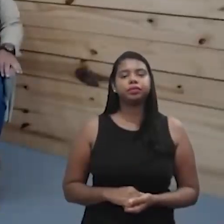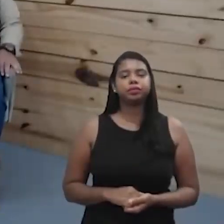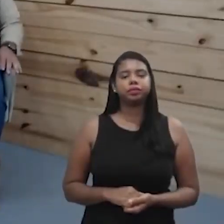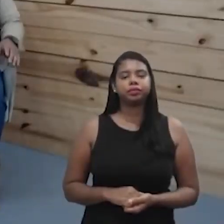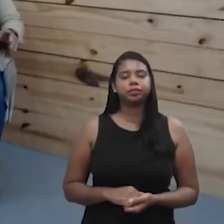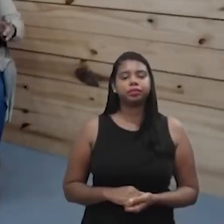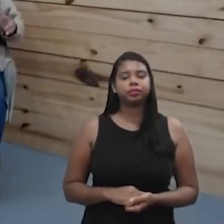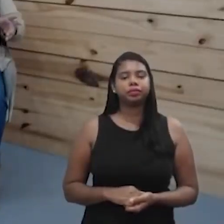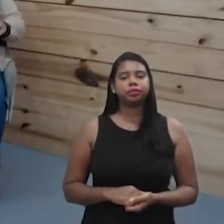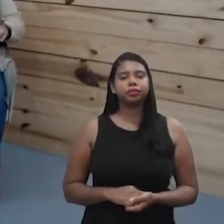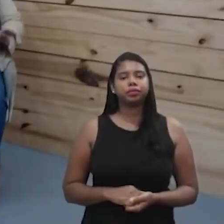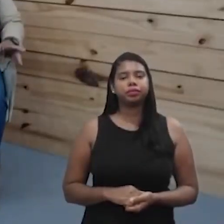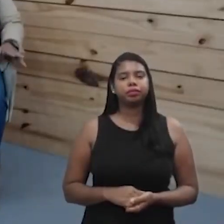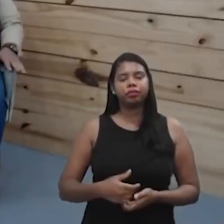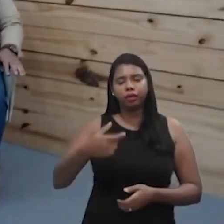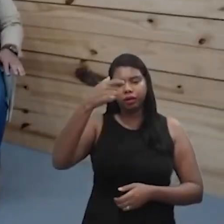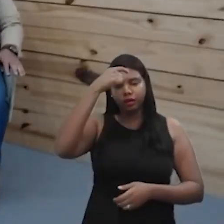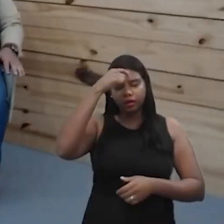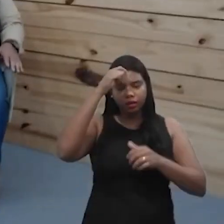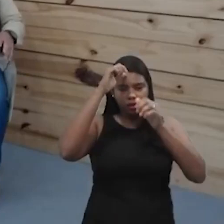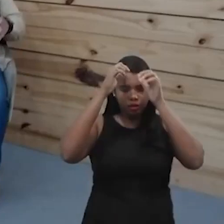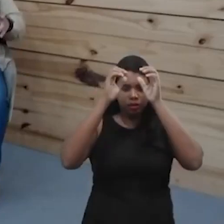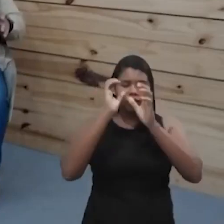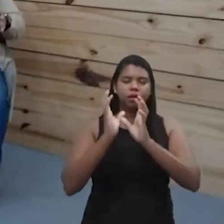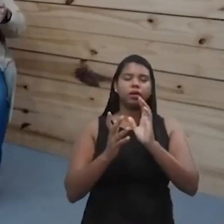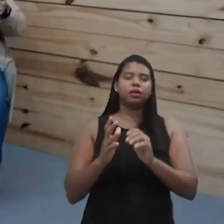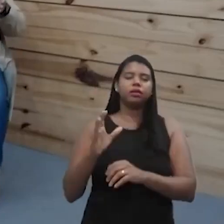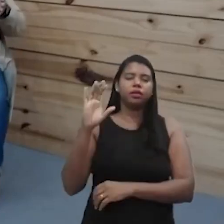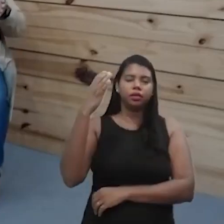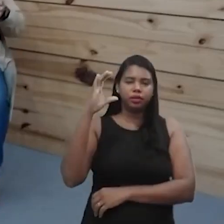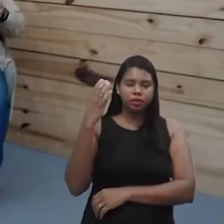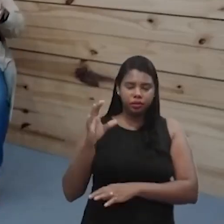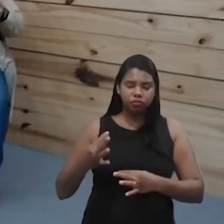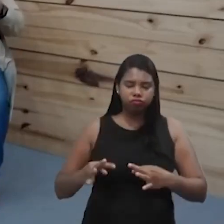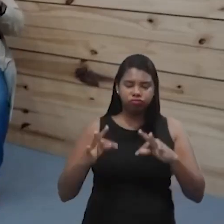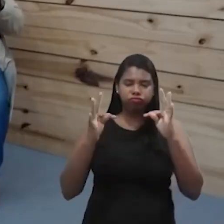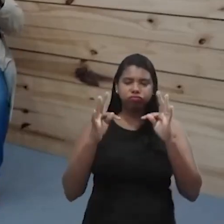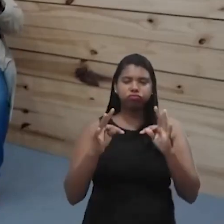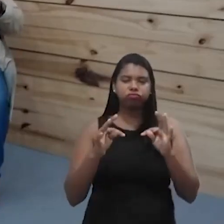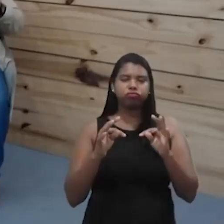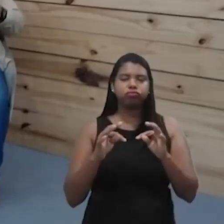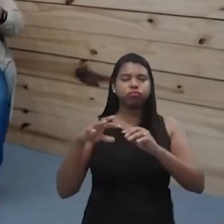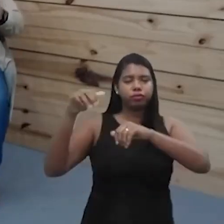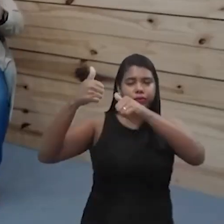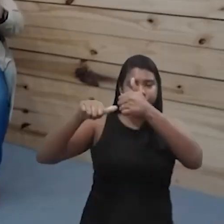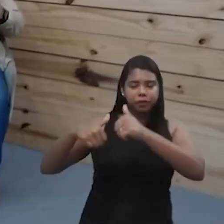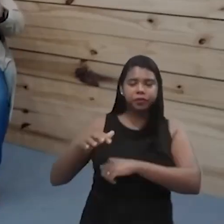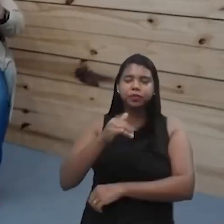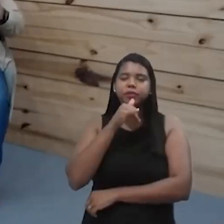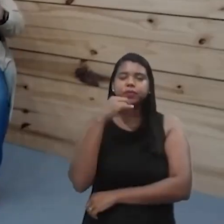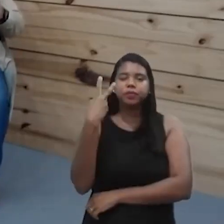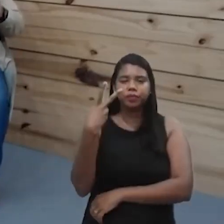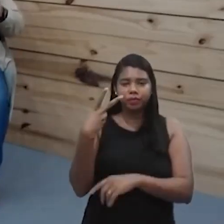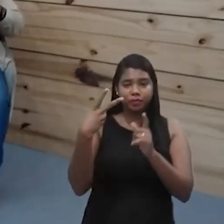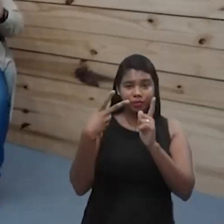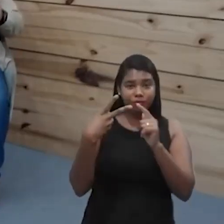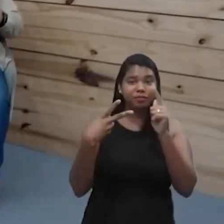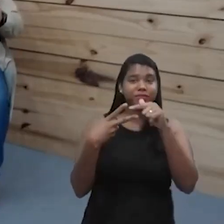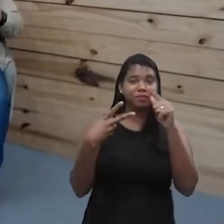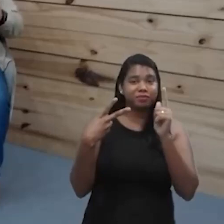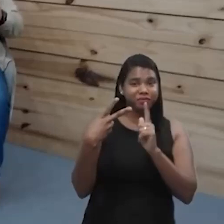neurociência, né, juntamente relacionada à questão da tecnologia, o que a gente observa é que 2 elementos hoje em dia